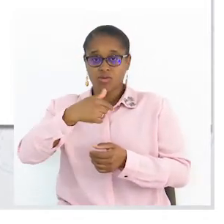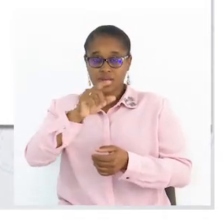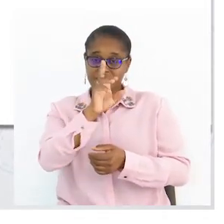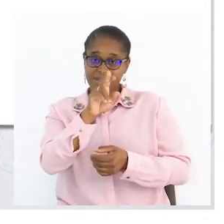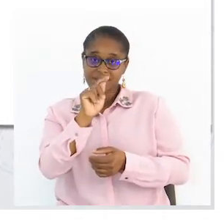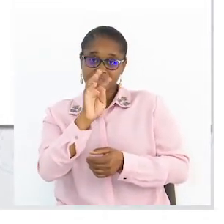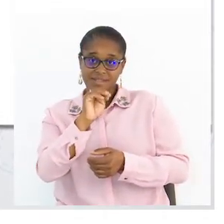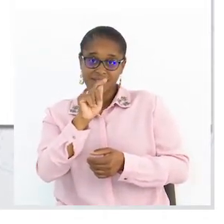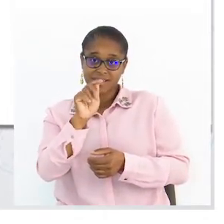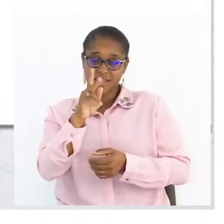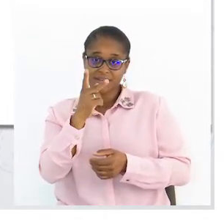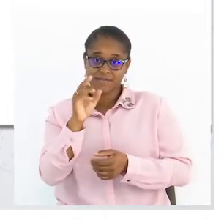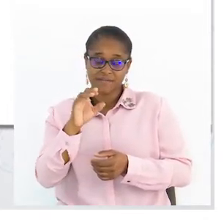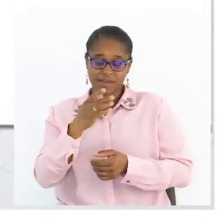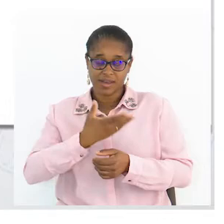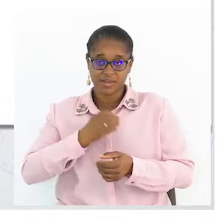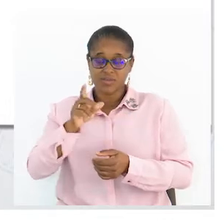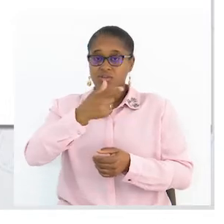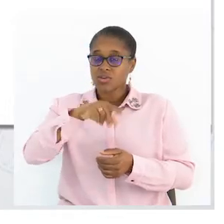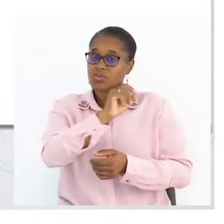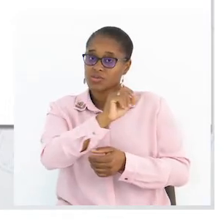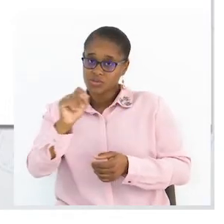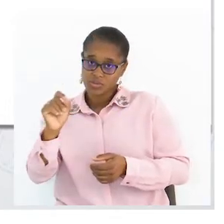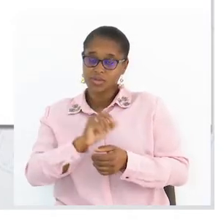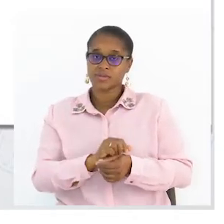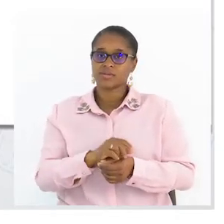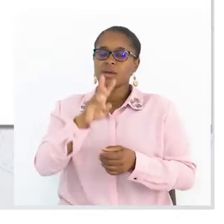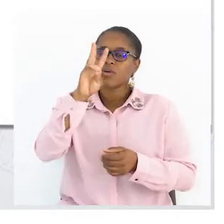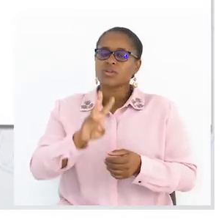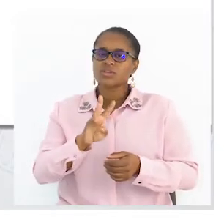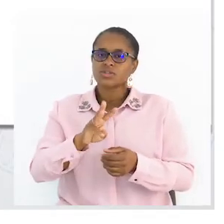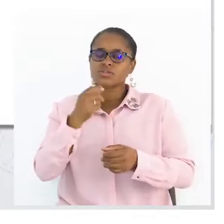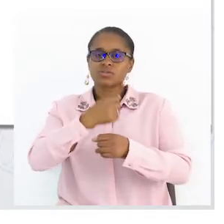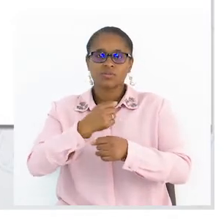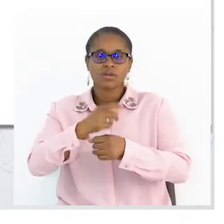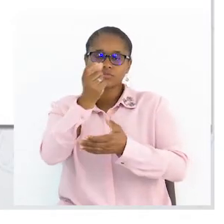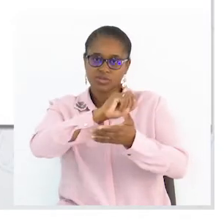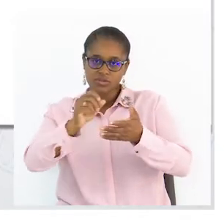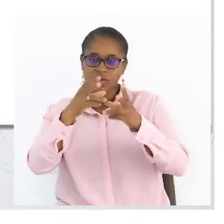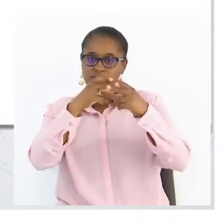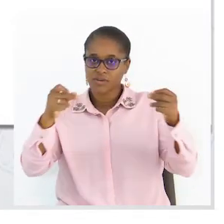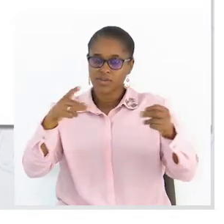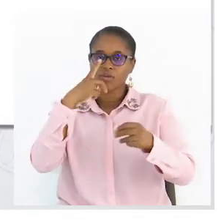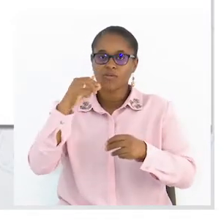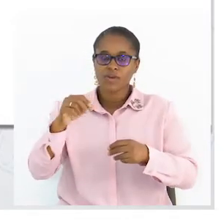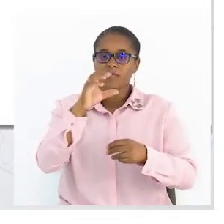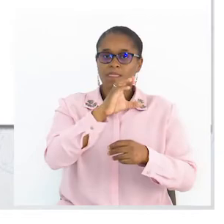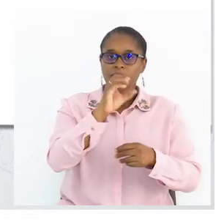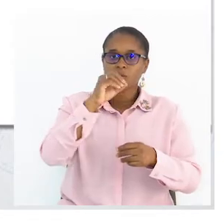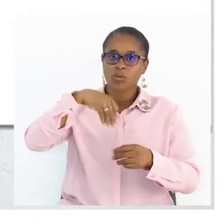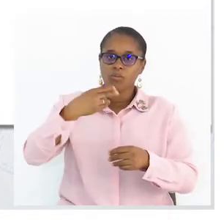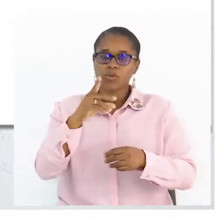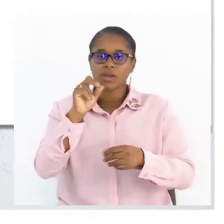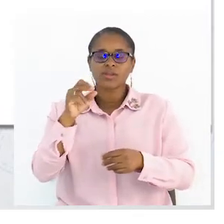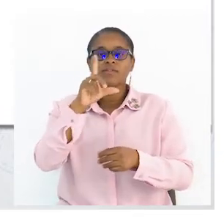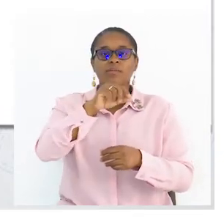sujeito. Passamos agora para o terceiro exercício, que era para completar as frases com um verbo copulativo e um